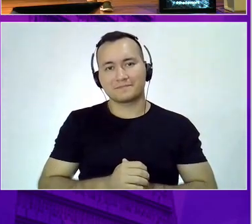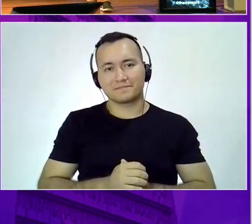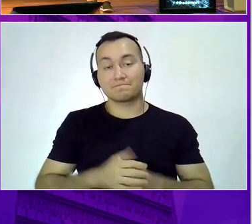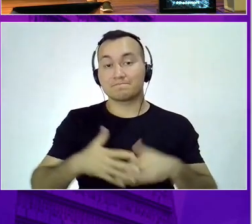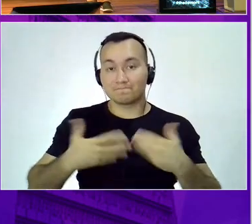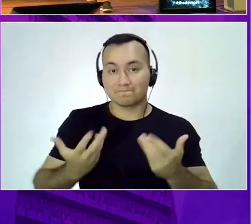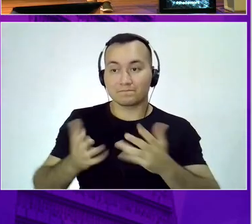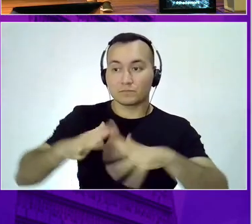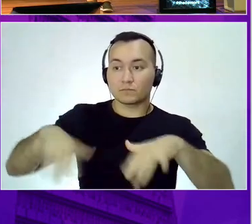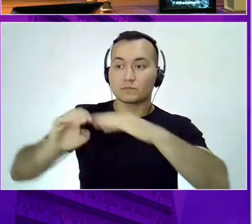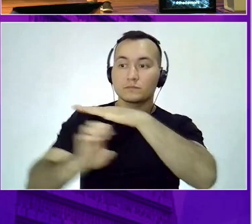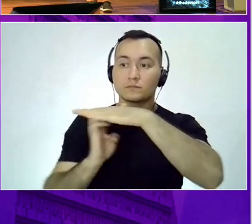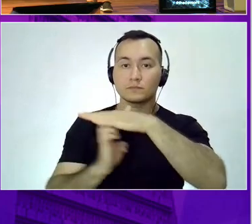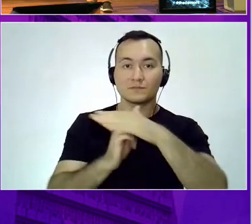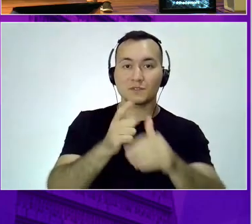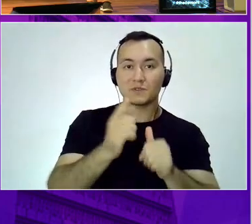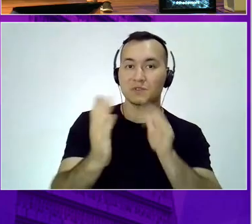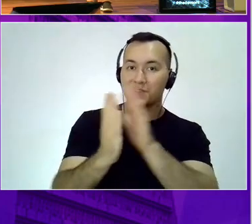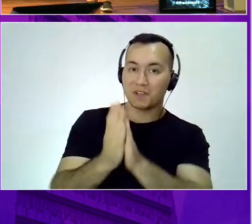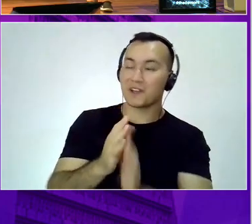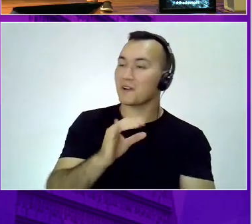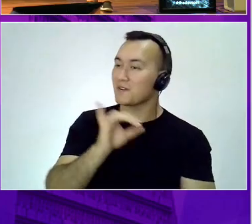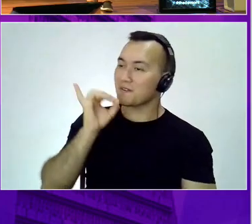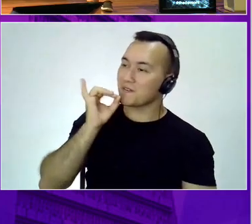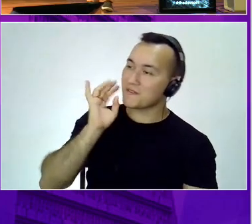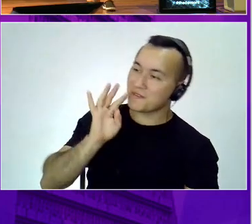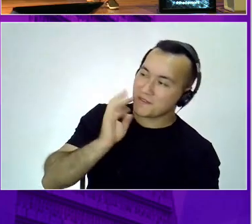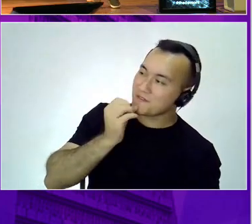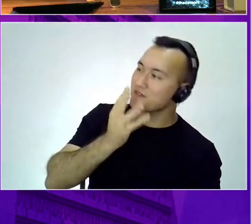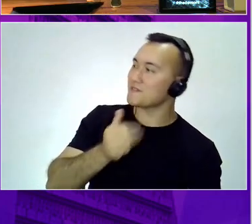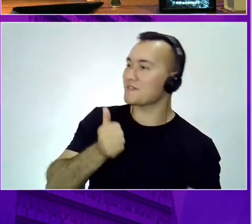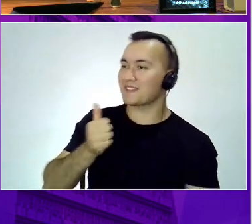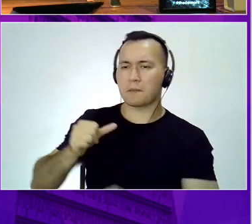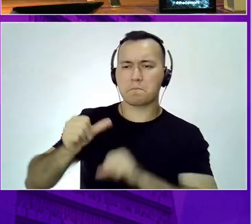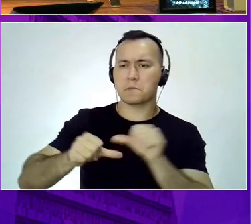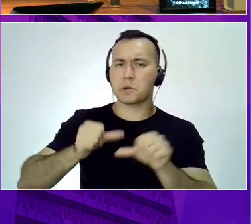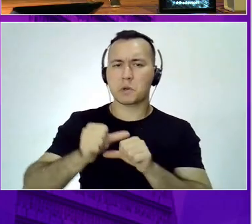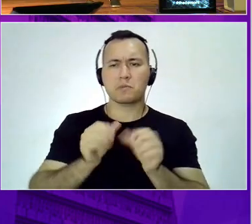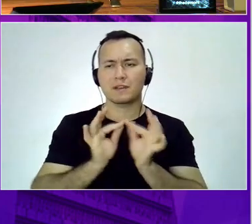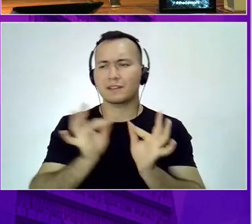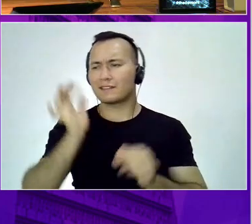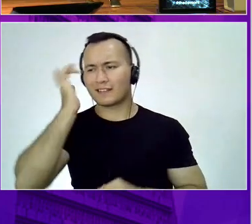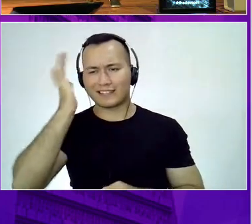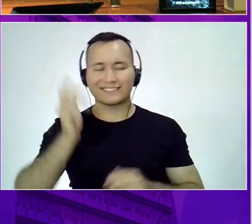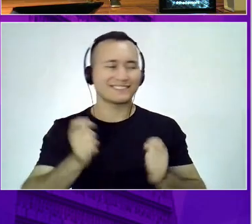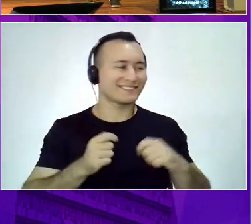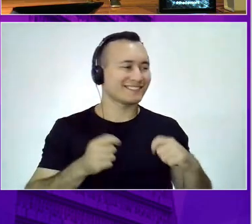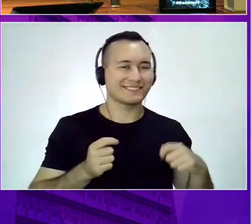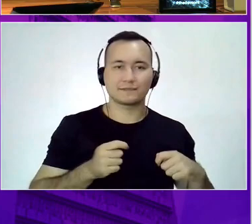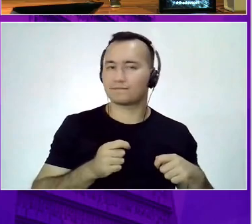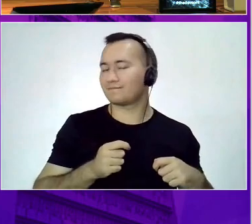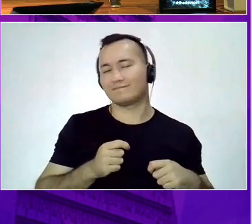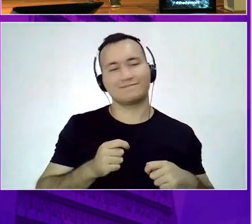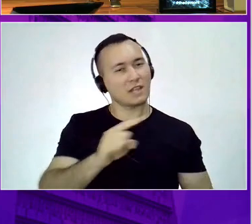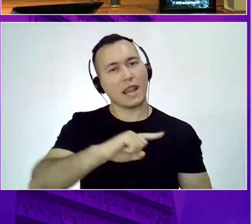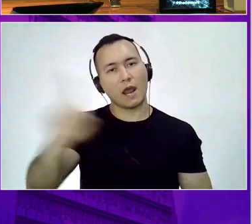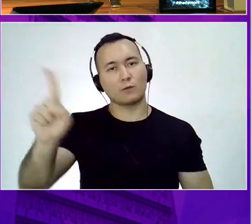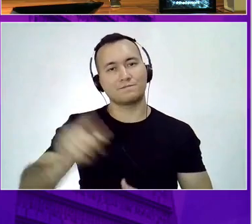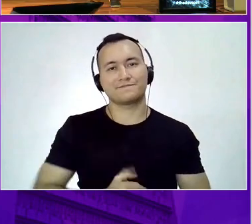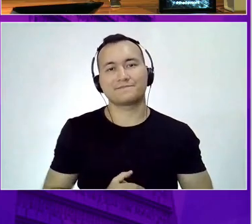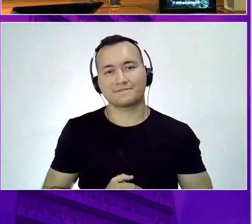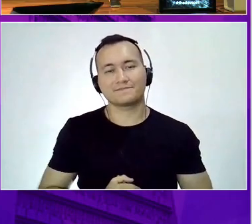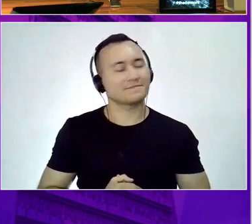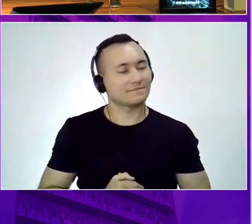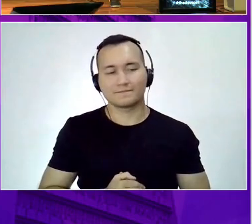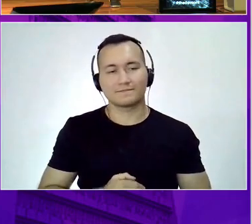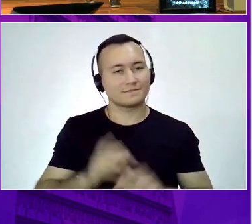e nossa, que empresa legal, é só fazer a mudança. Não vai acontecer isso, não existe, né? Porque não tem. As pessoas estão lá, umas estão